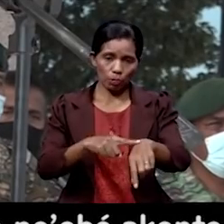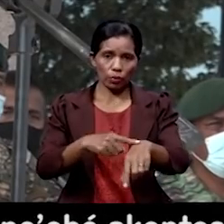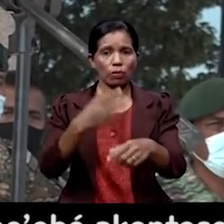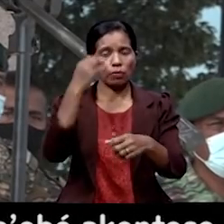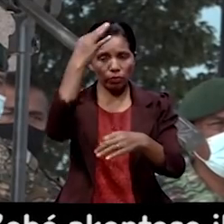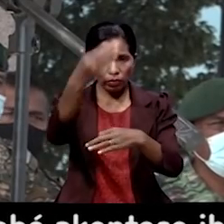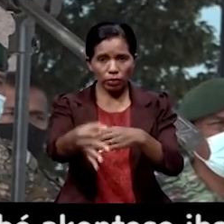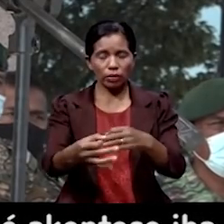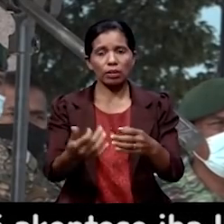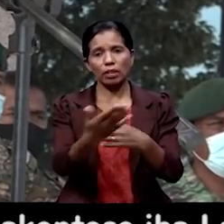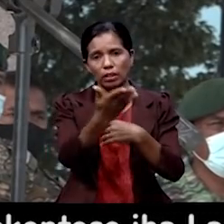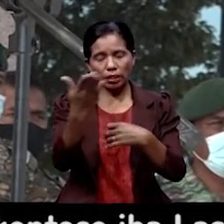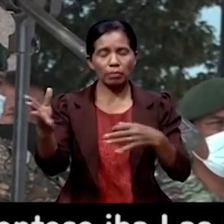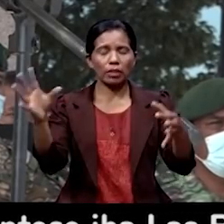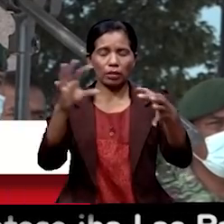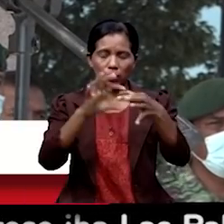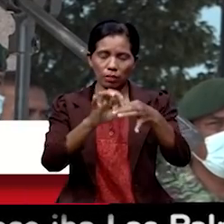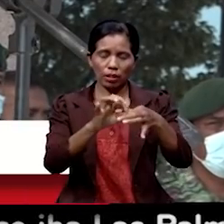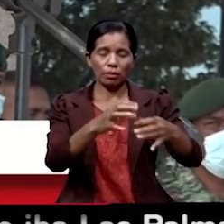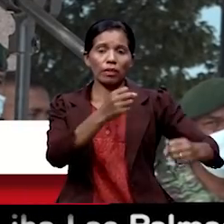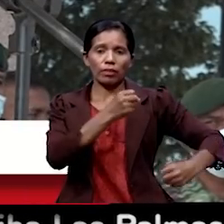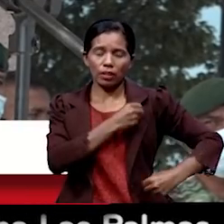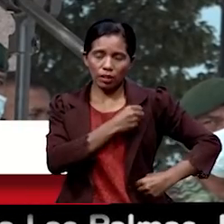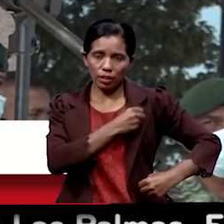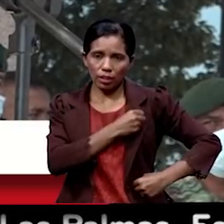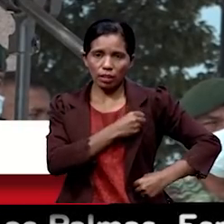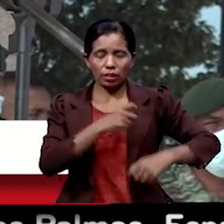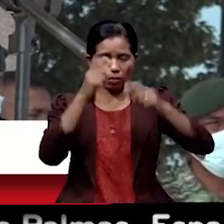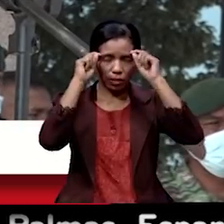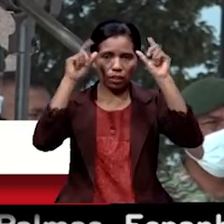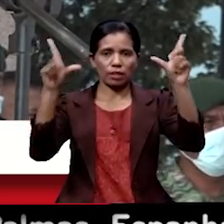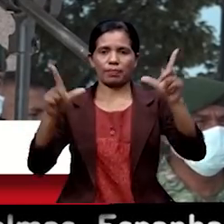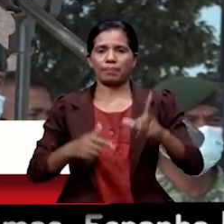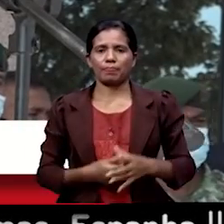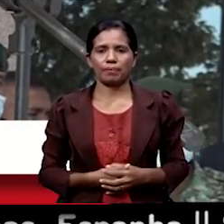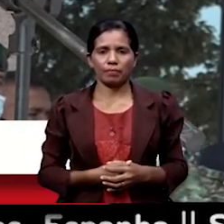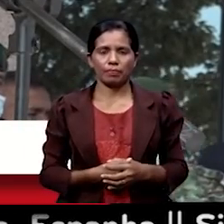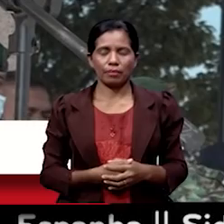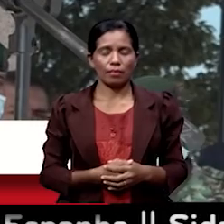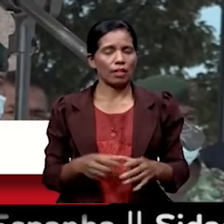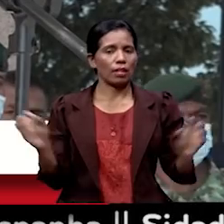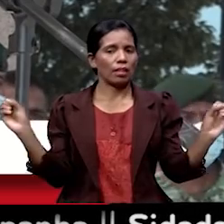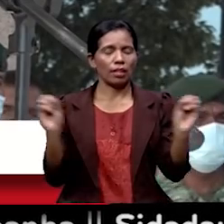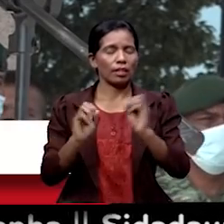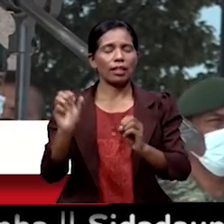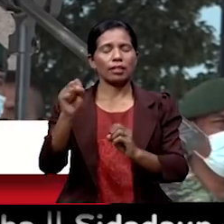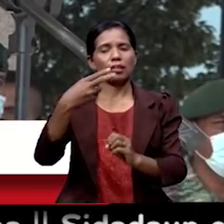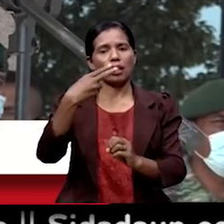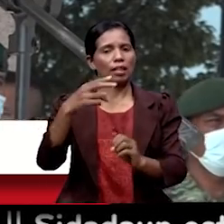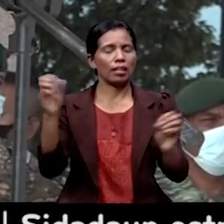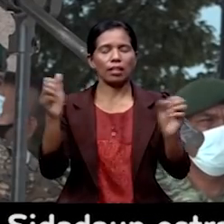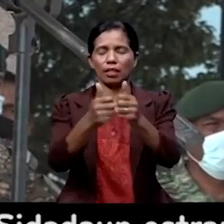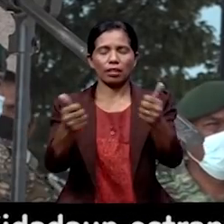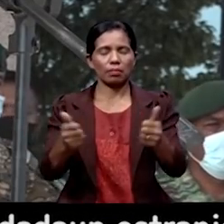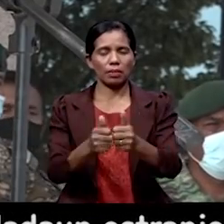e me membro Valentim Força de Defesa de Timor-Leste de Minha. Lá é S.A., lá é Arte Marciais e a Força de